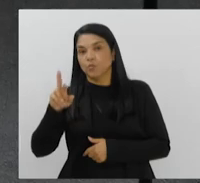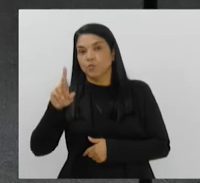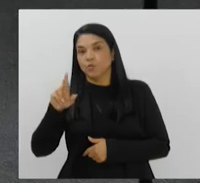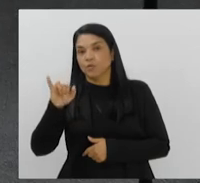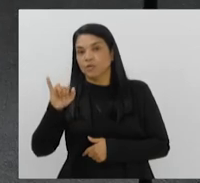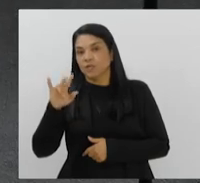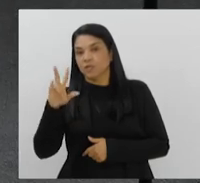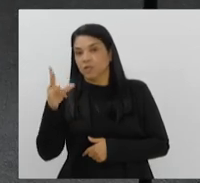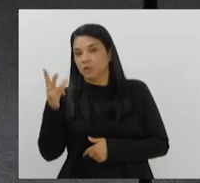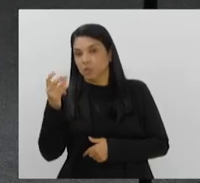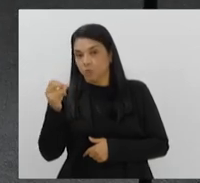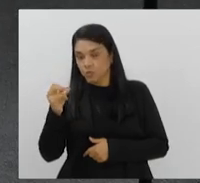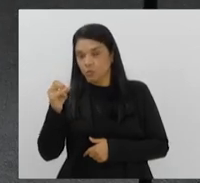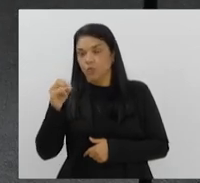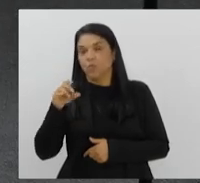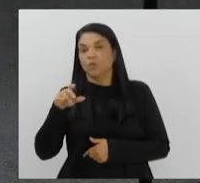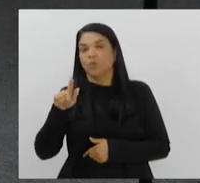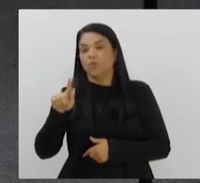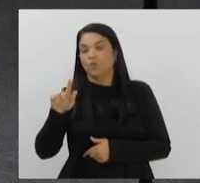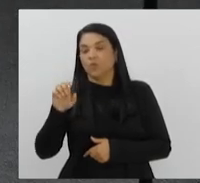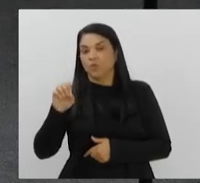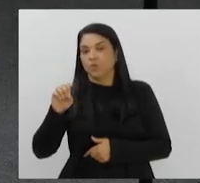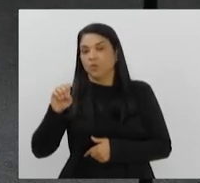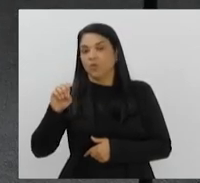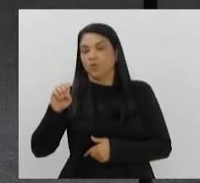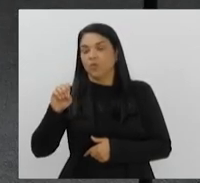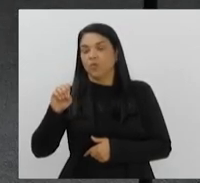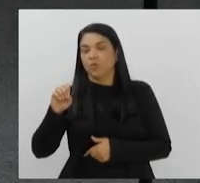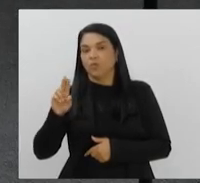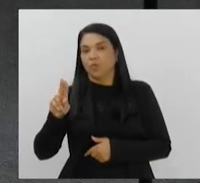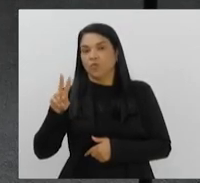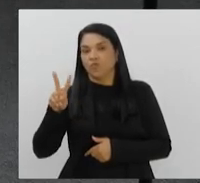Testa de ferro. O Oliver é testa de ferro do Murilo Gouveia.